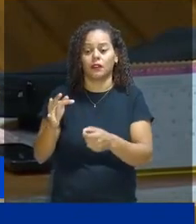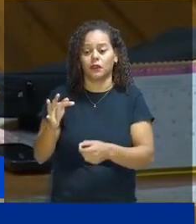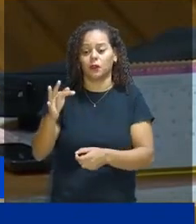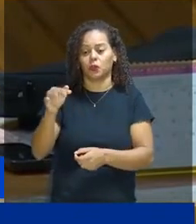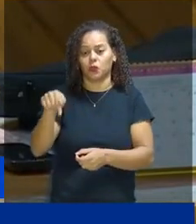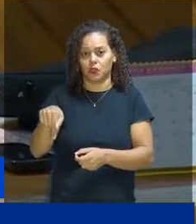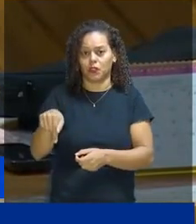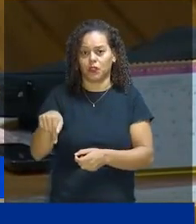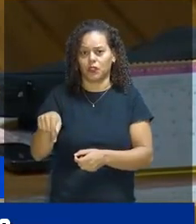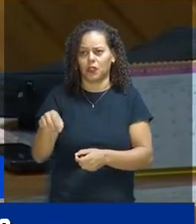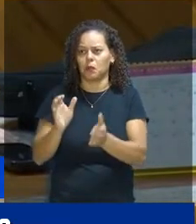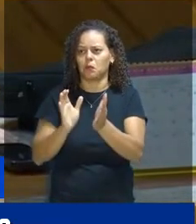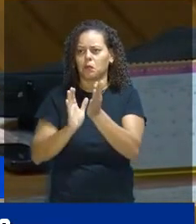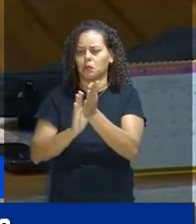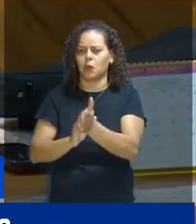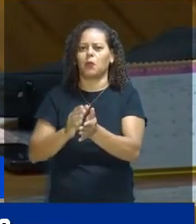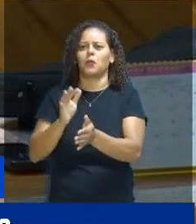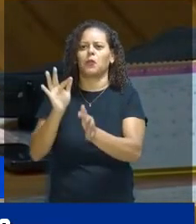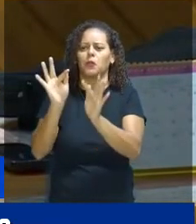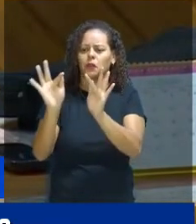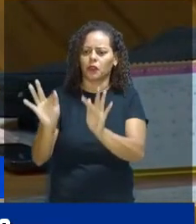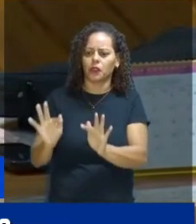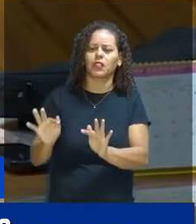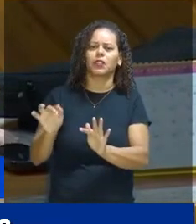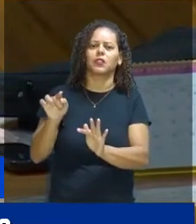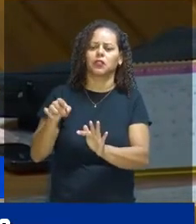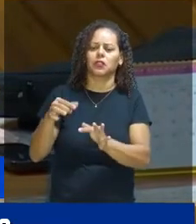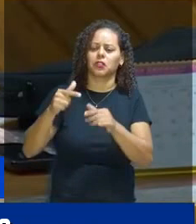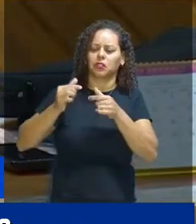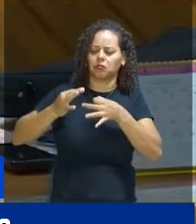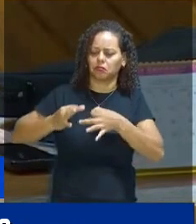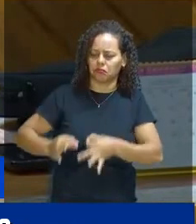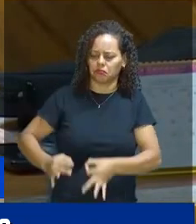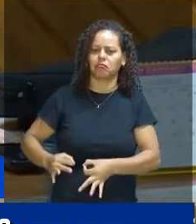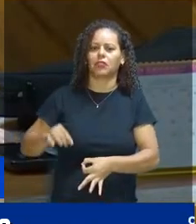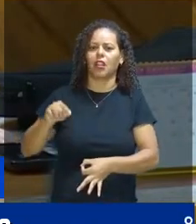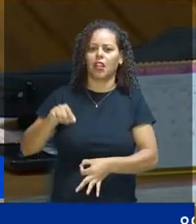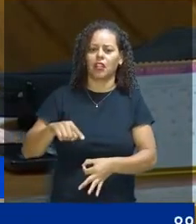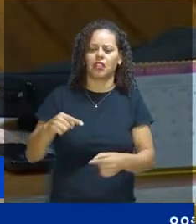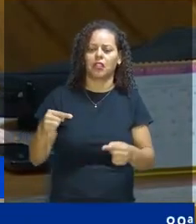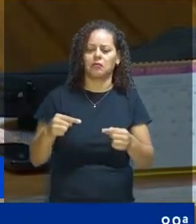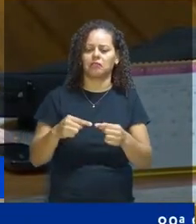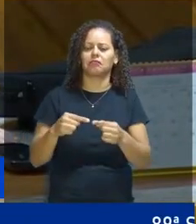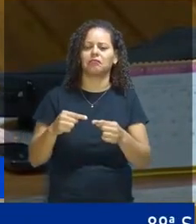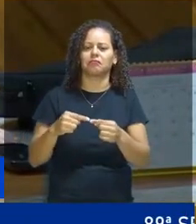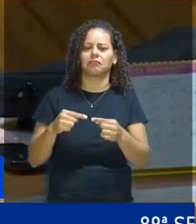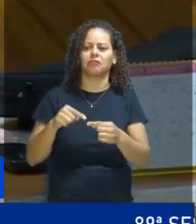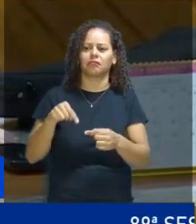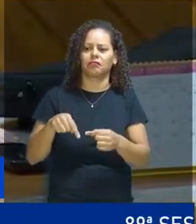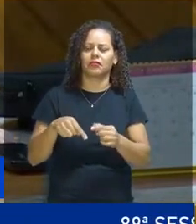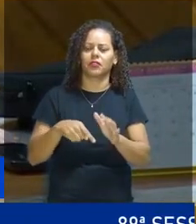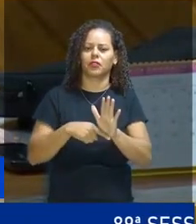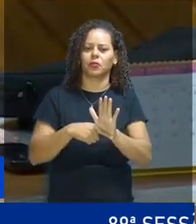nova jornada. Eu tenho certeza que ele fará com brilhantismo e honrará essa casa